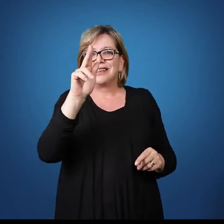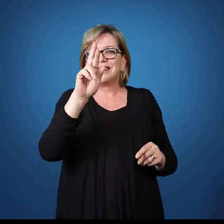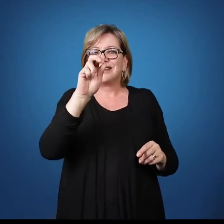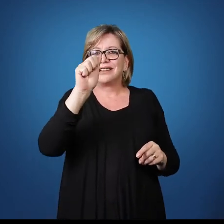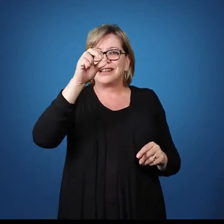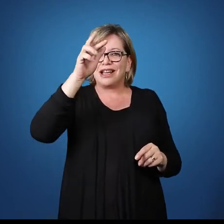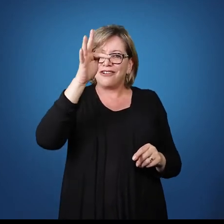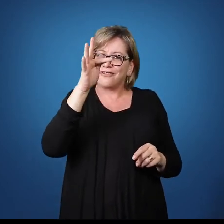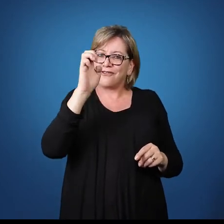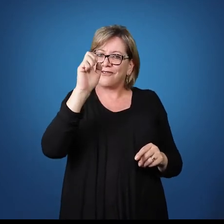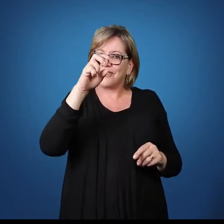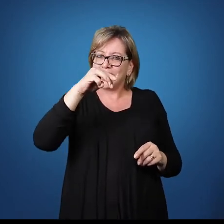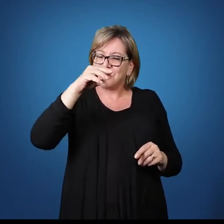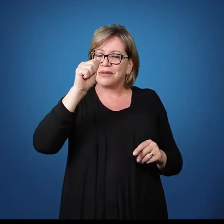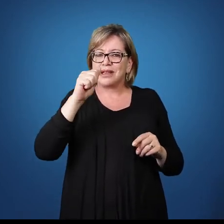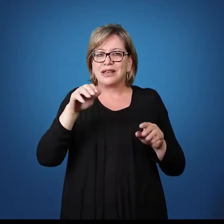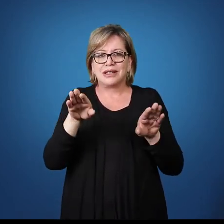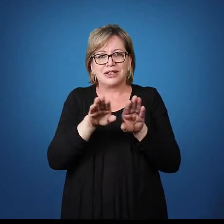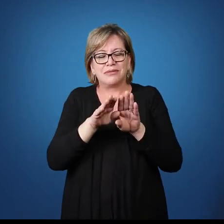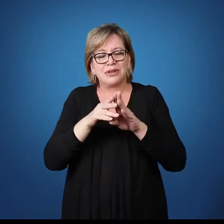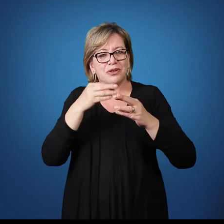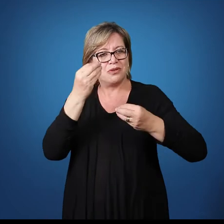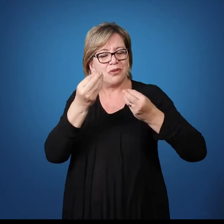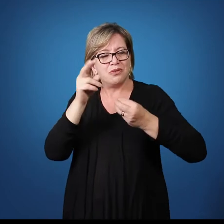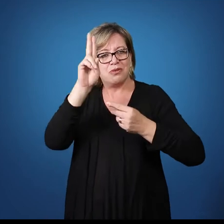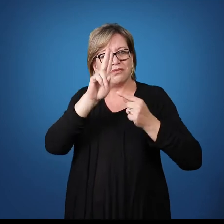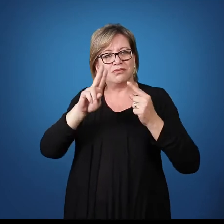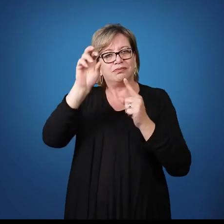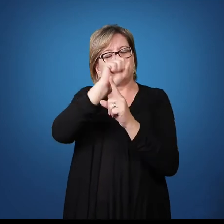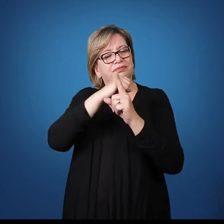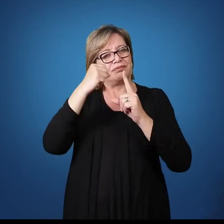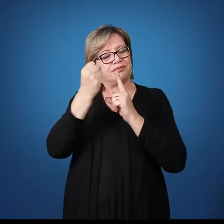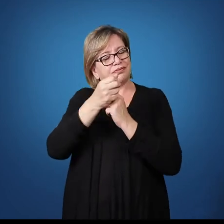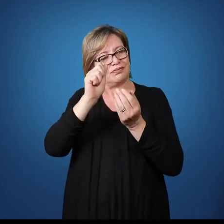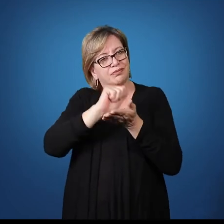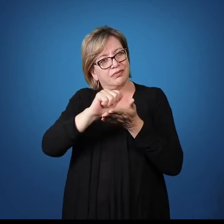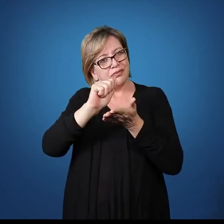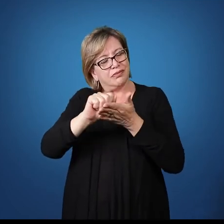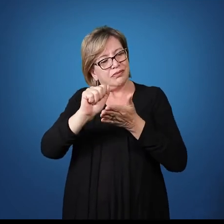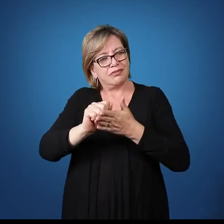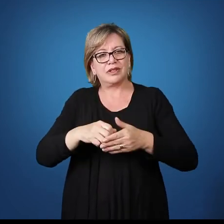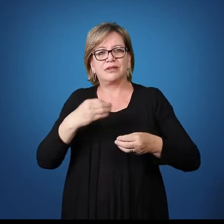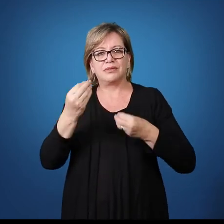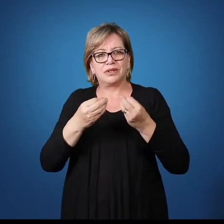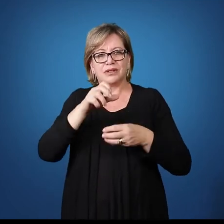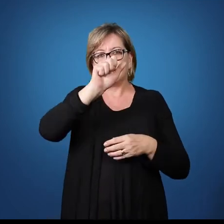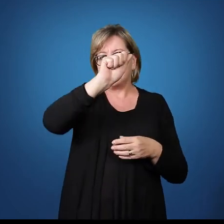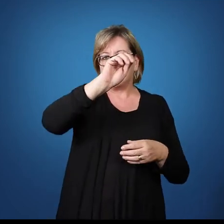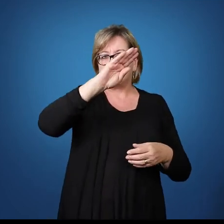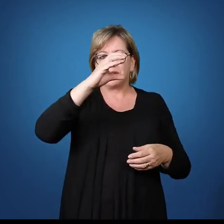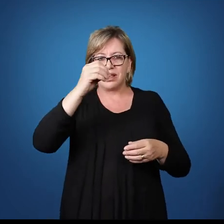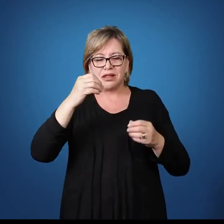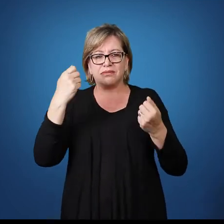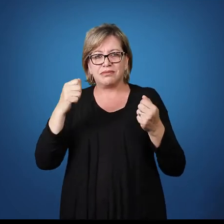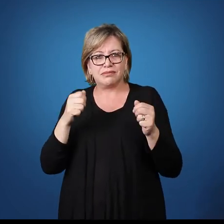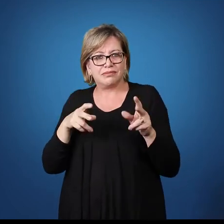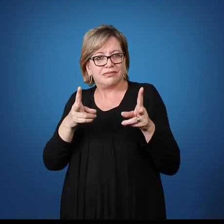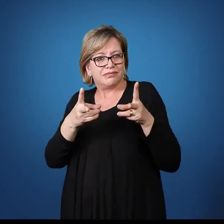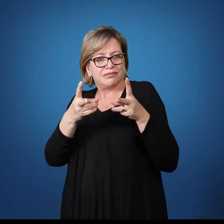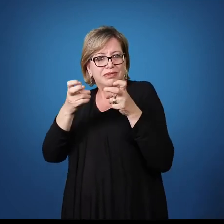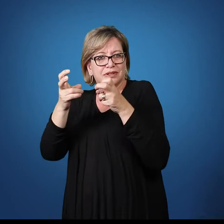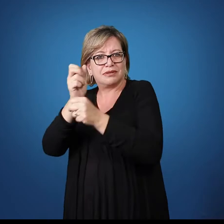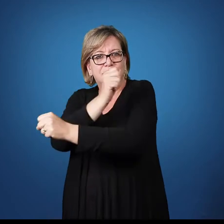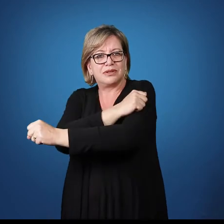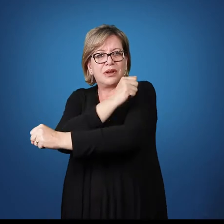escrita, né? Dessa forma, todo esse processo de alfabetização, ele precisa considerar, então, que o